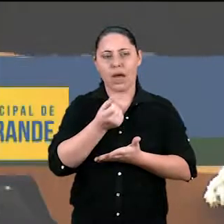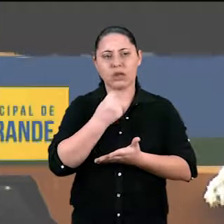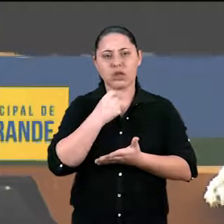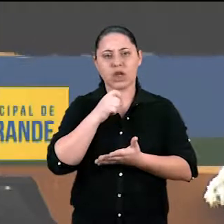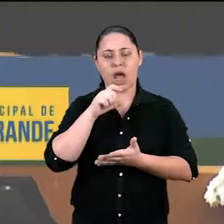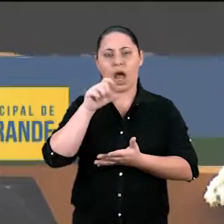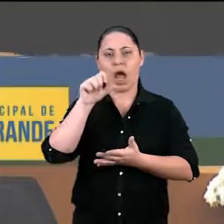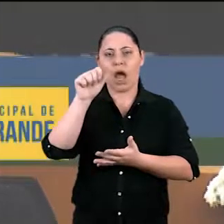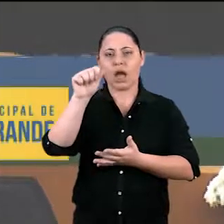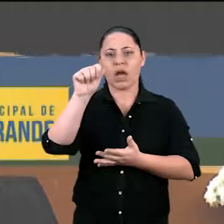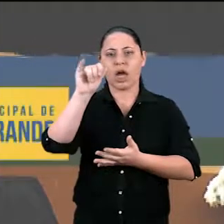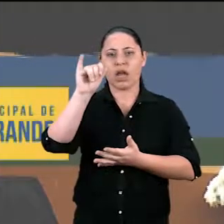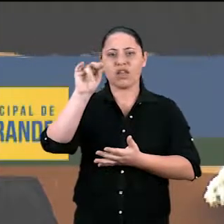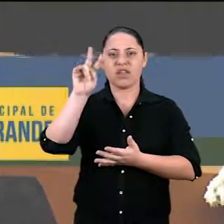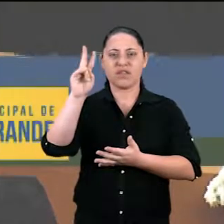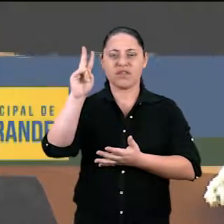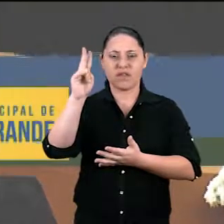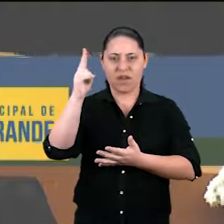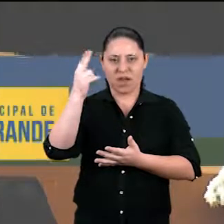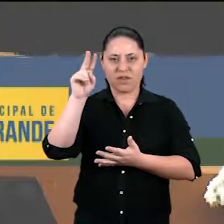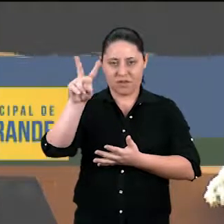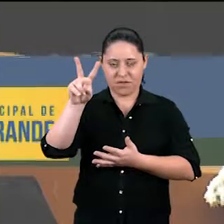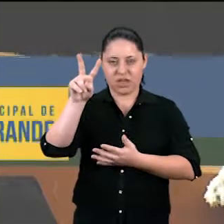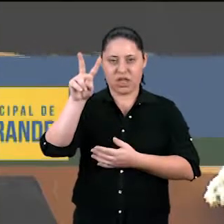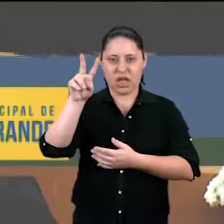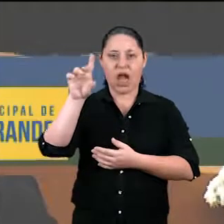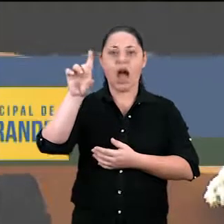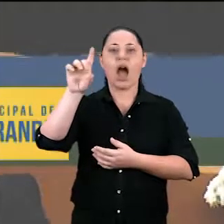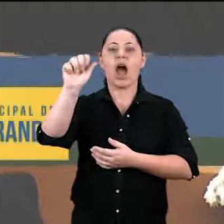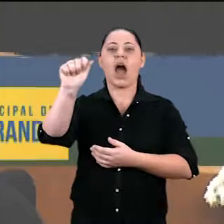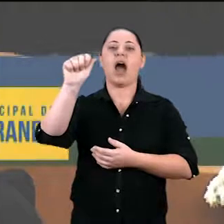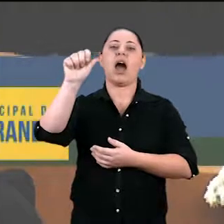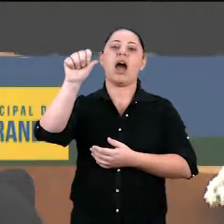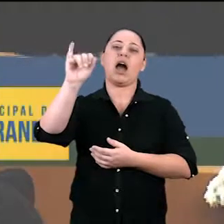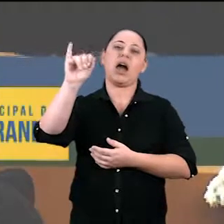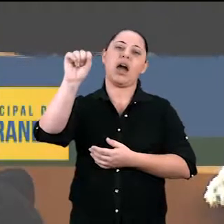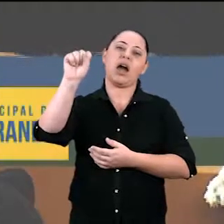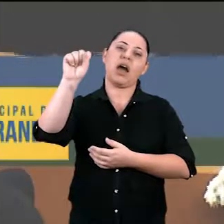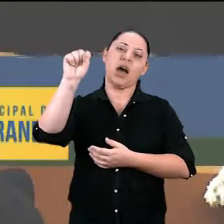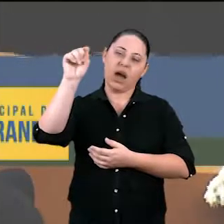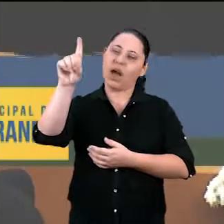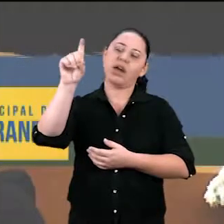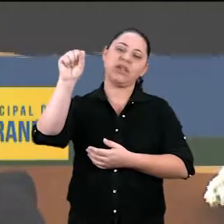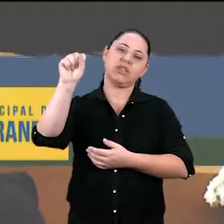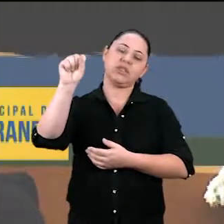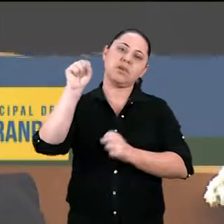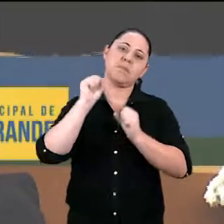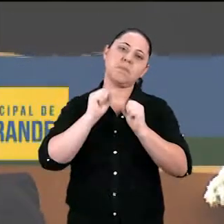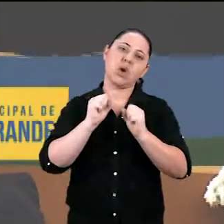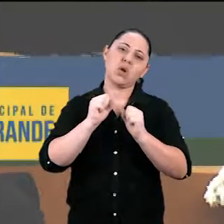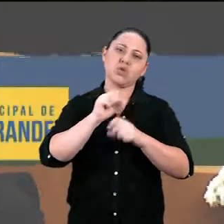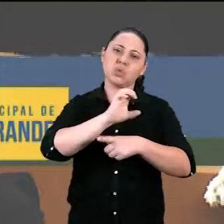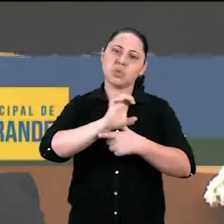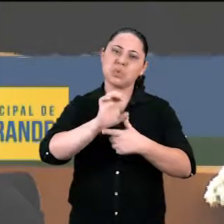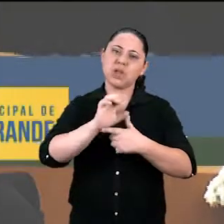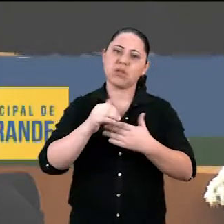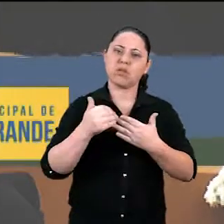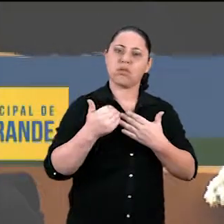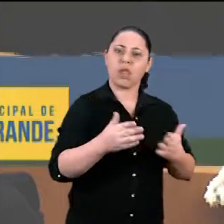remédios para a AIDS serem fornecidos pelo Estado? Todas essas